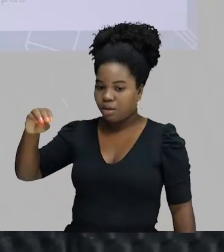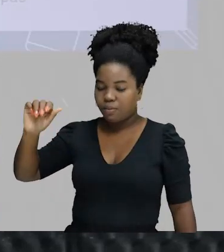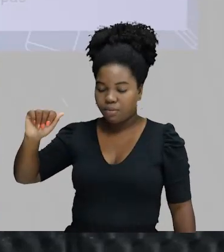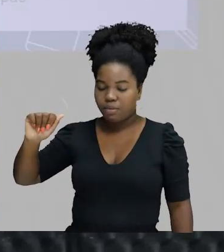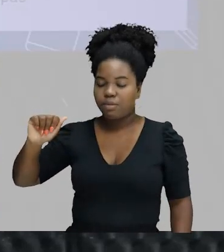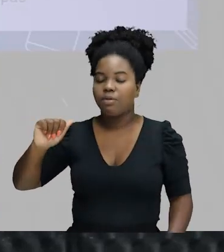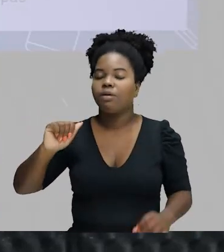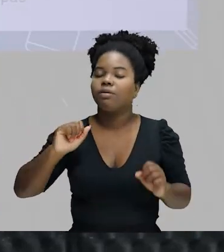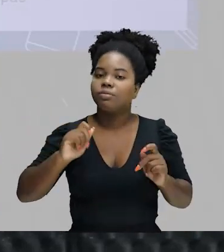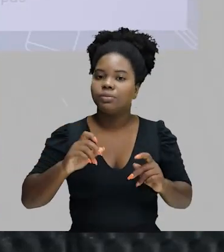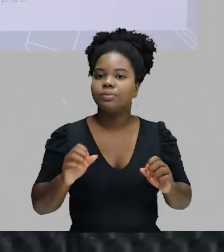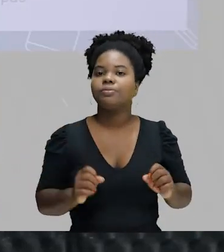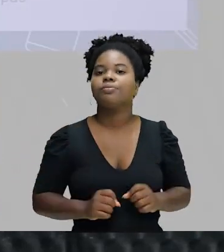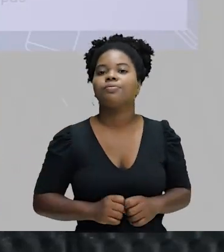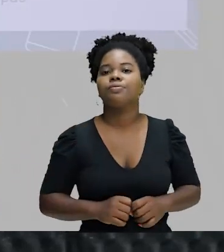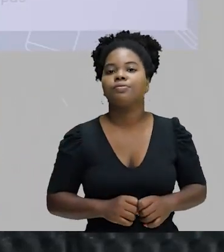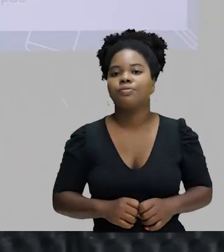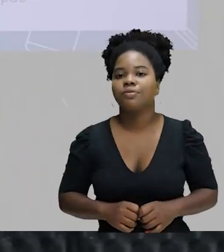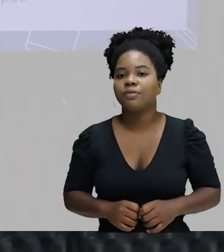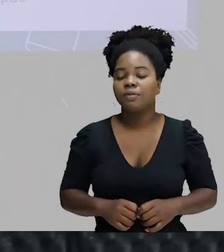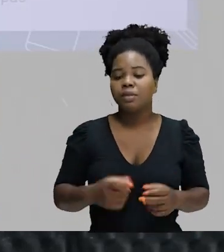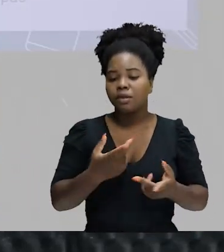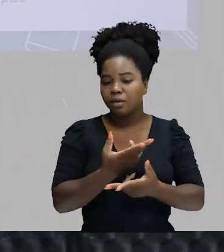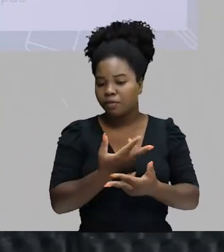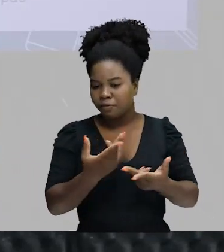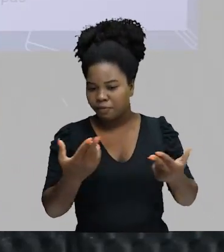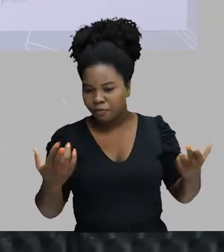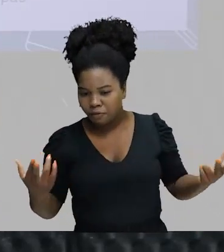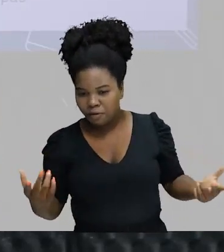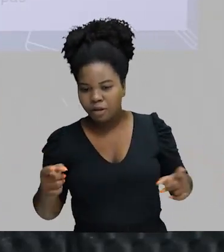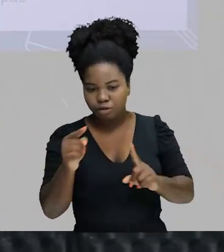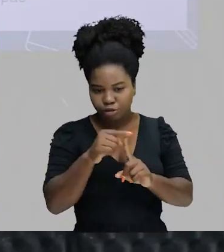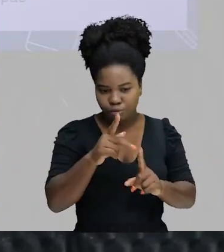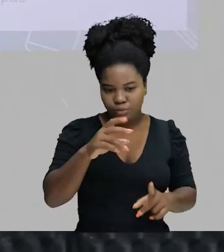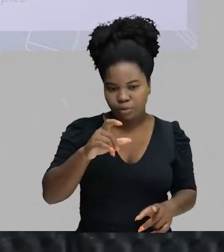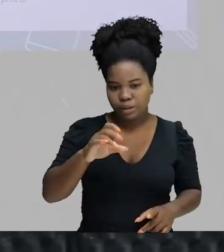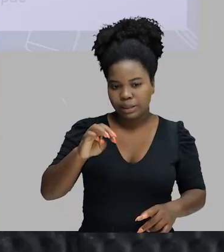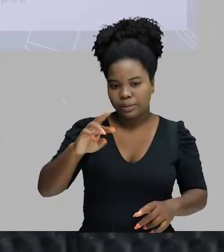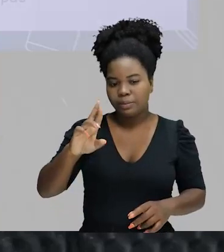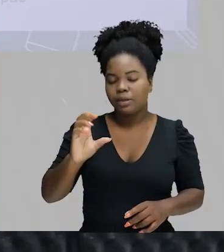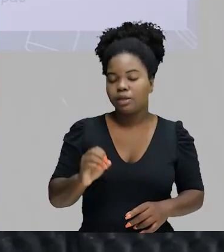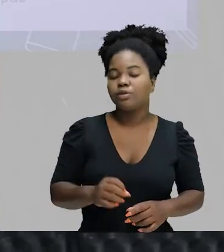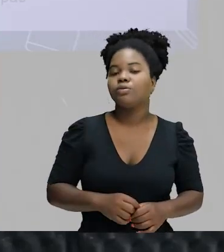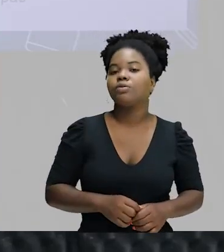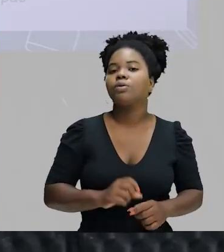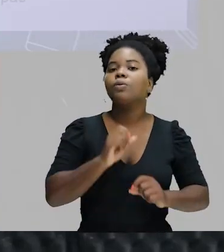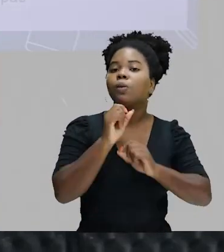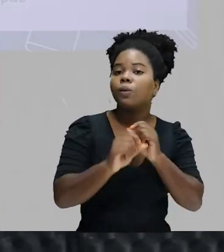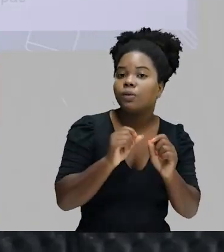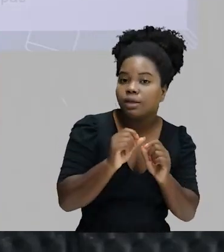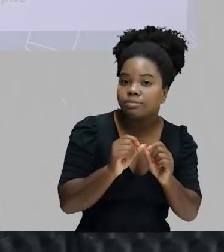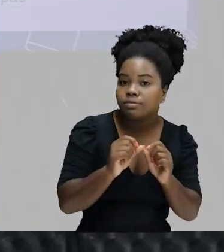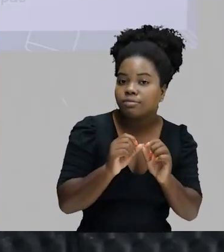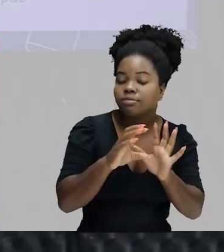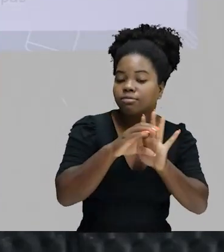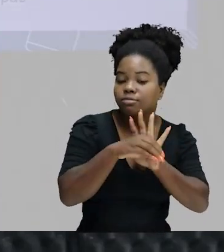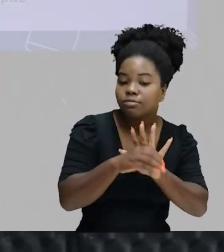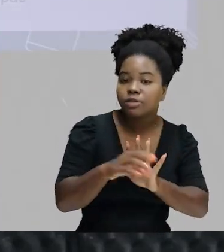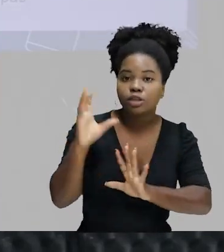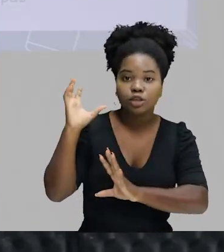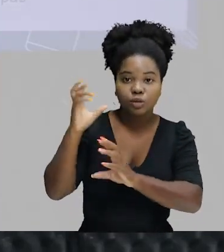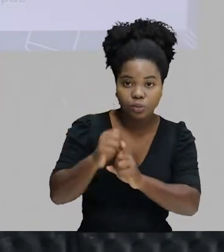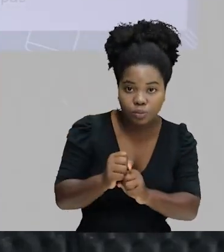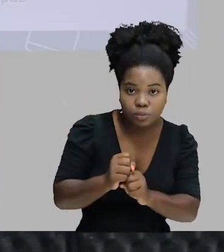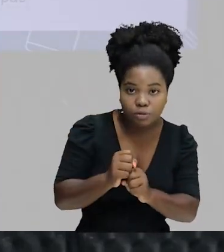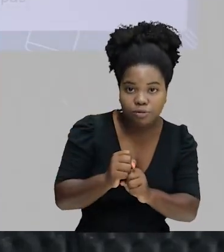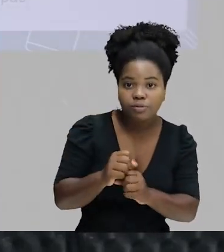poliacrilonitrila. Tudo bem, turminha? Então, aqui uma série de polímeros. E mais uma vez, o que são os polímeros? Só recordando, estamos chegando